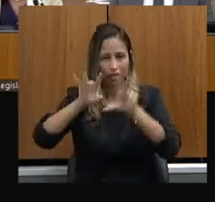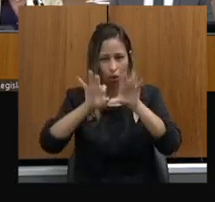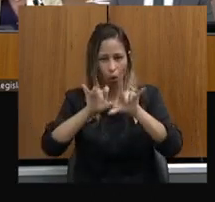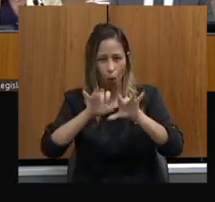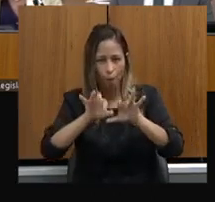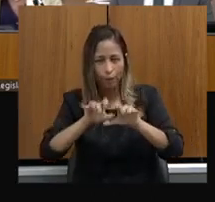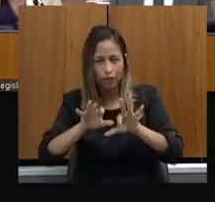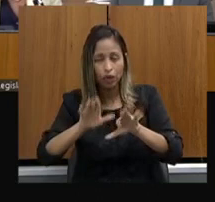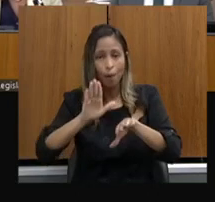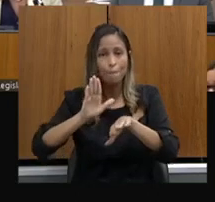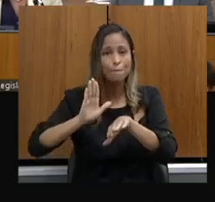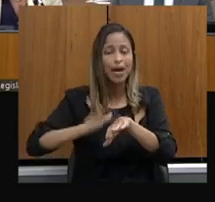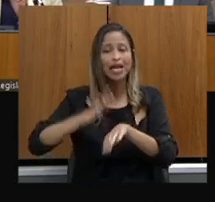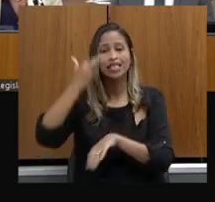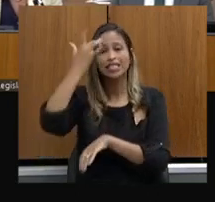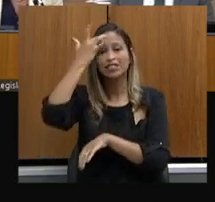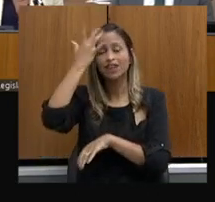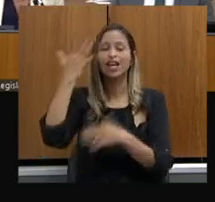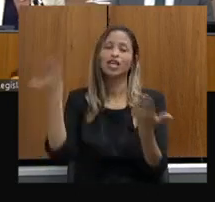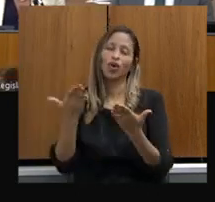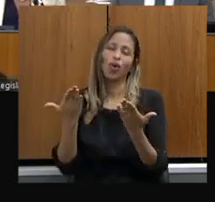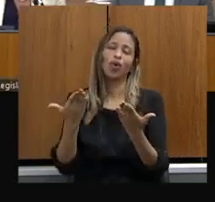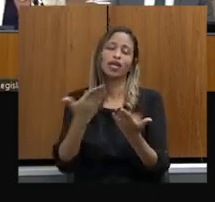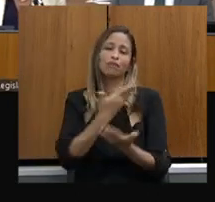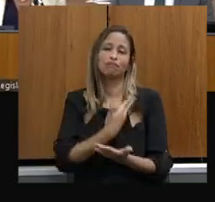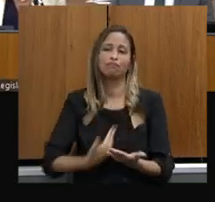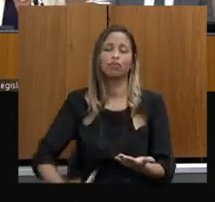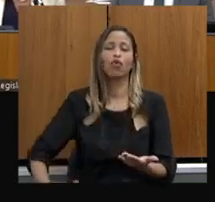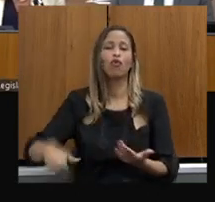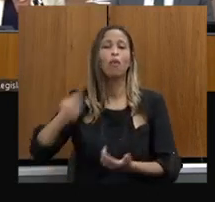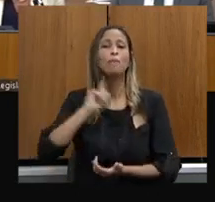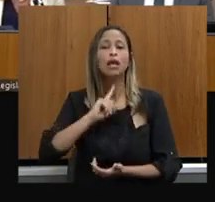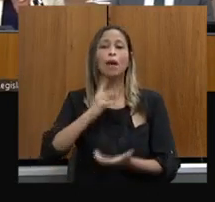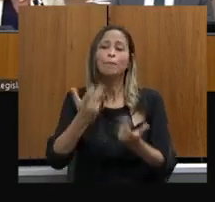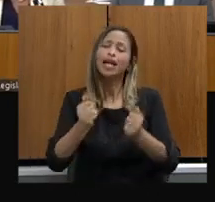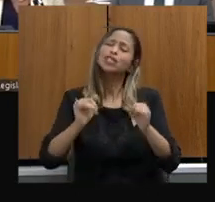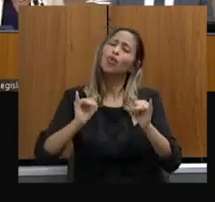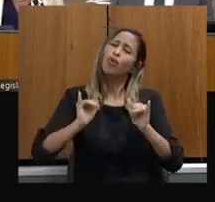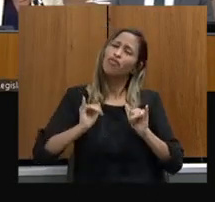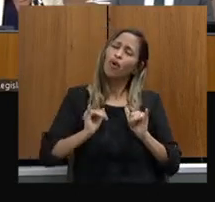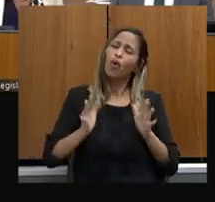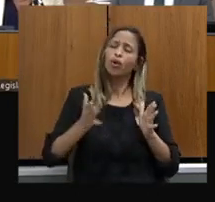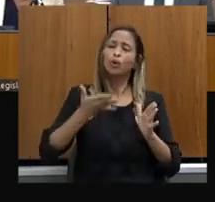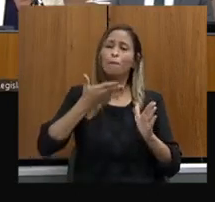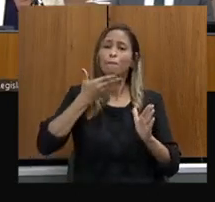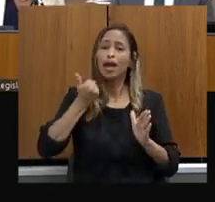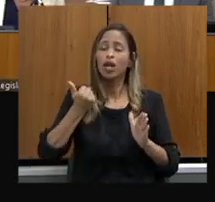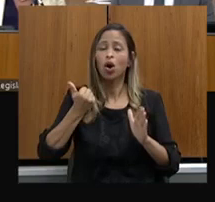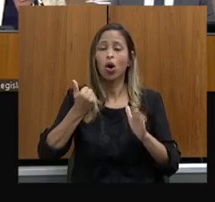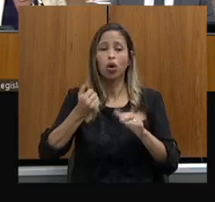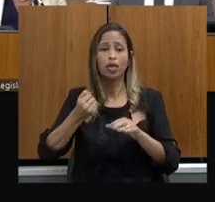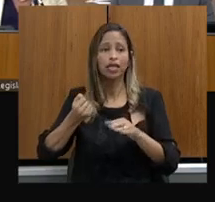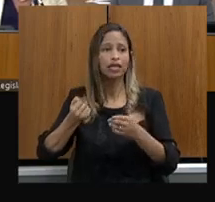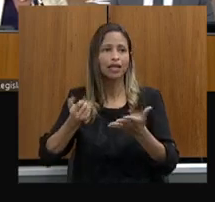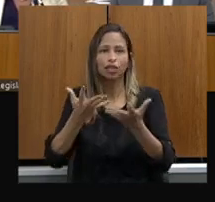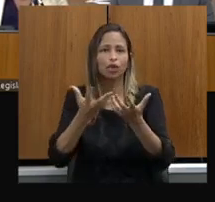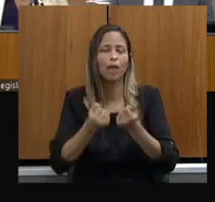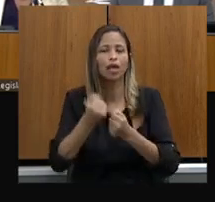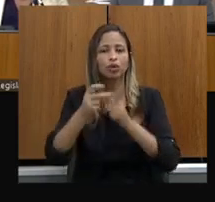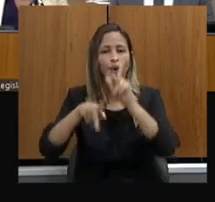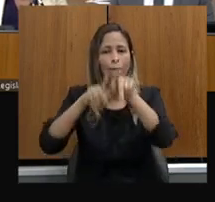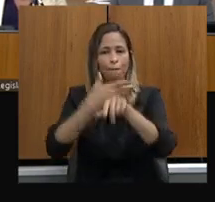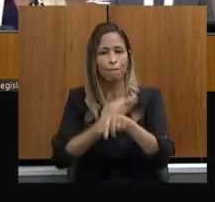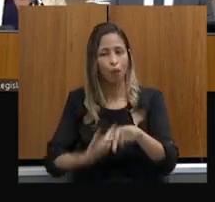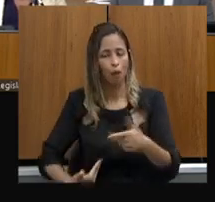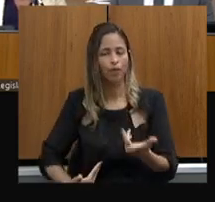torna os serviços mais fáceis a todos cidadãos mineiros permitem que eles tenham mais conforto no acesso aos serviços públicos em